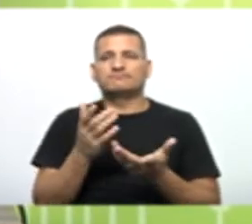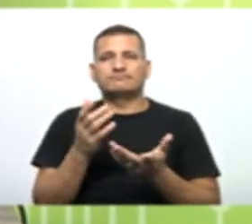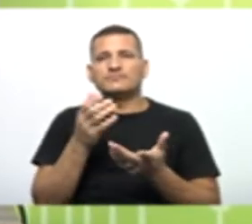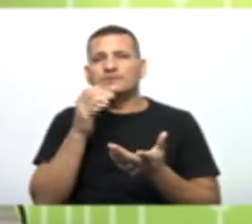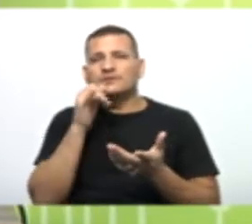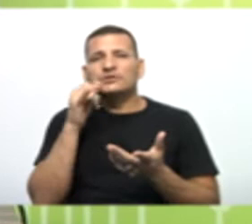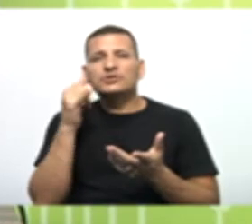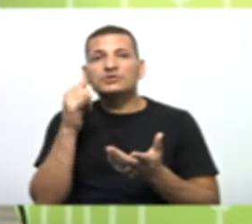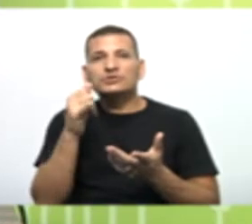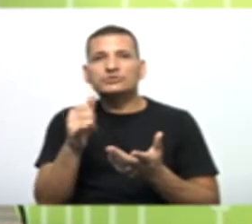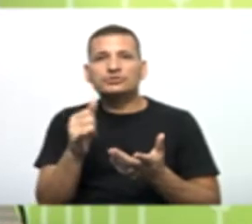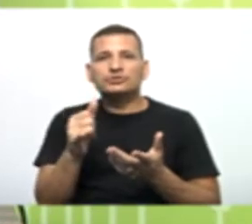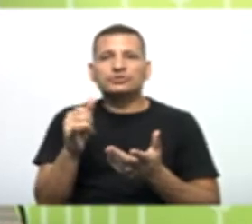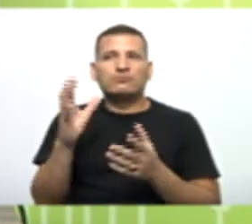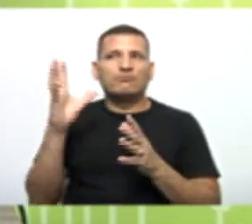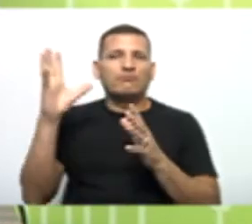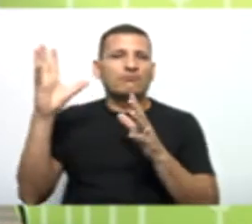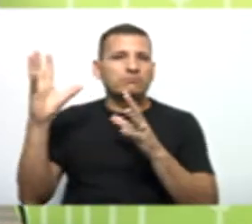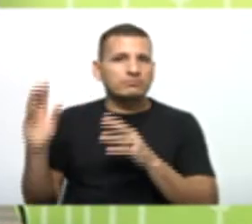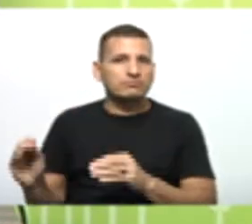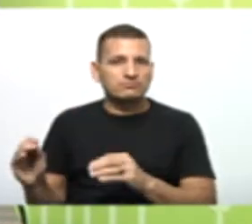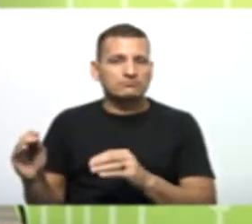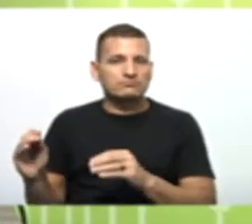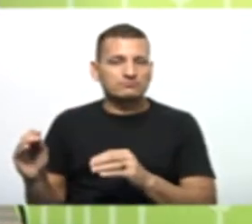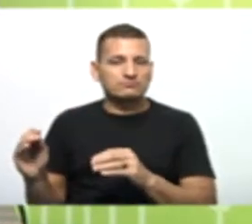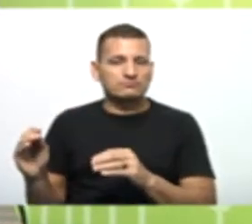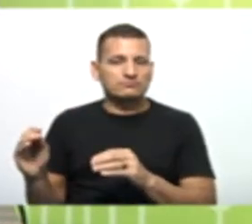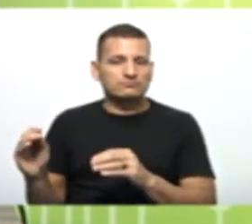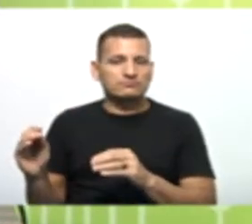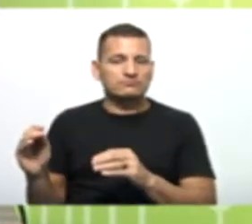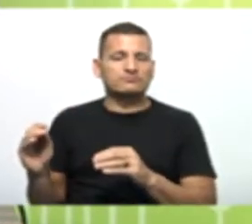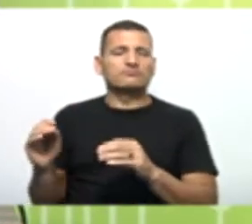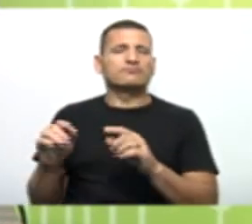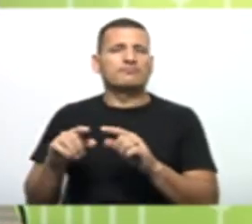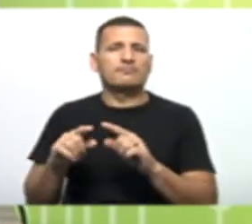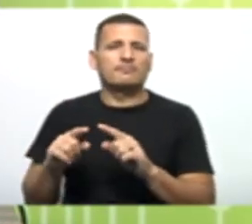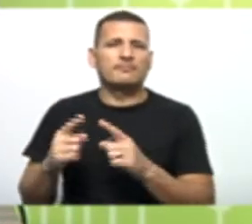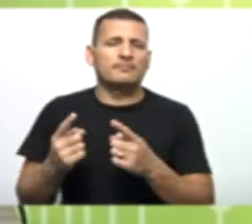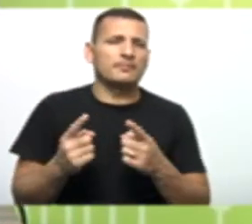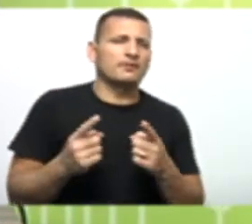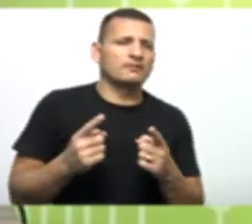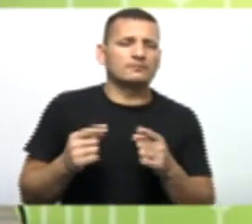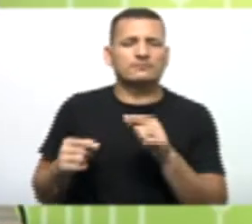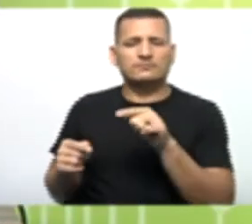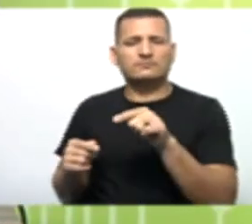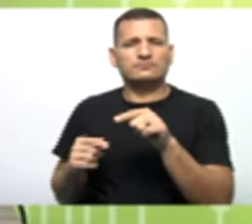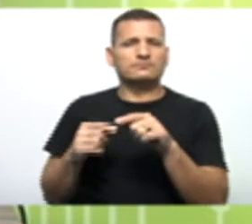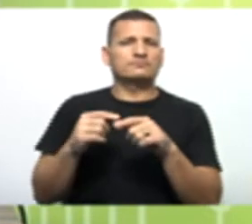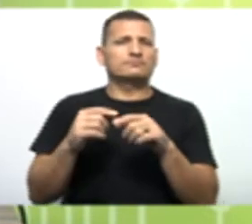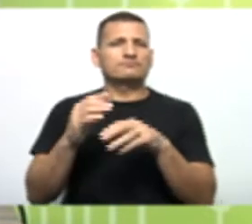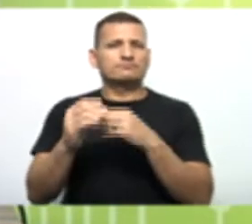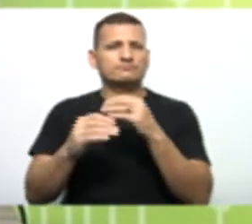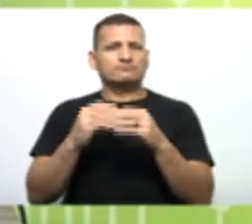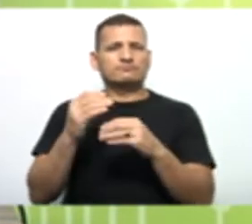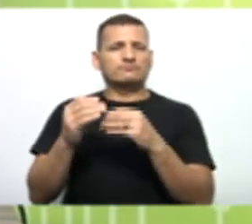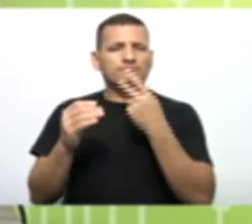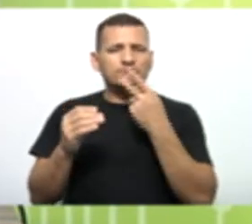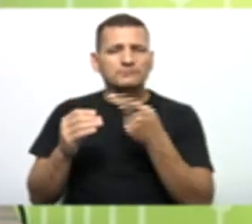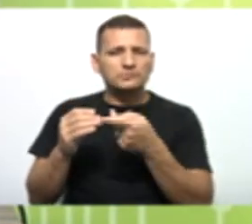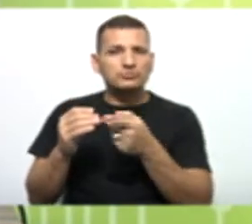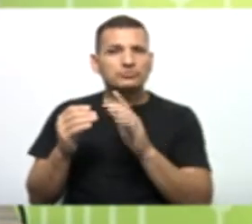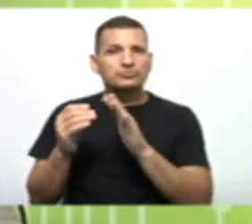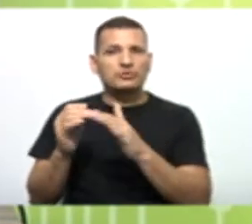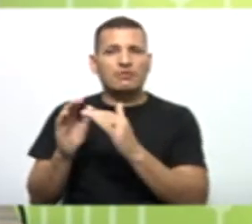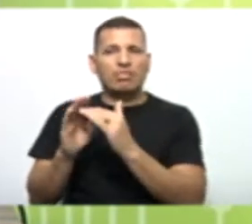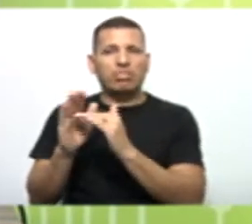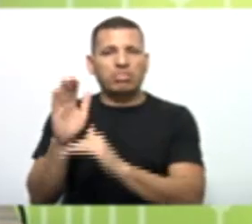você está utilizando. Imagina, o banco já disse que descontou da sua conta e que falta só você tirar o